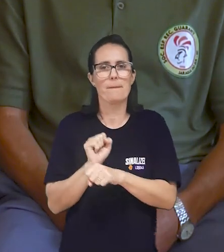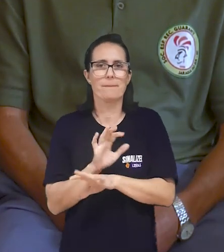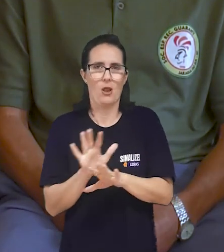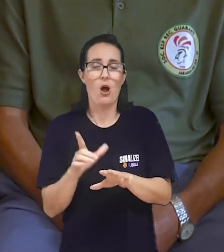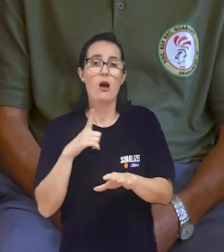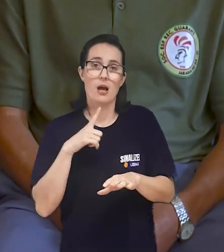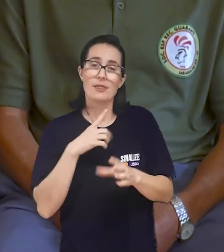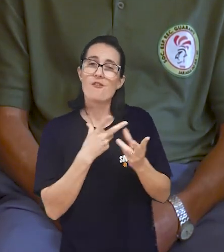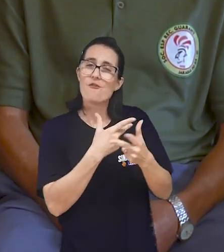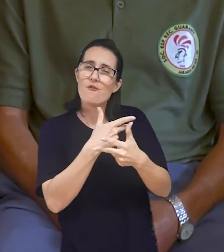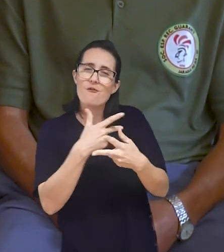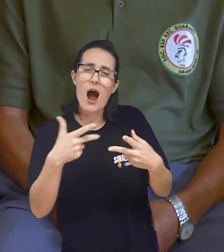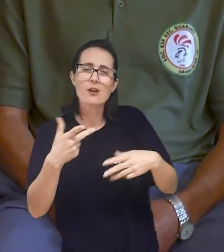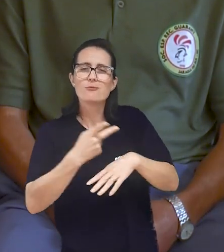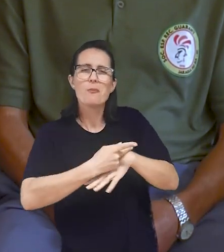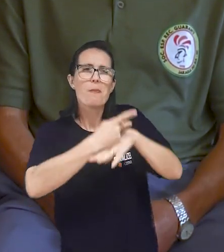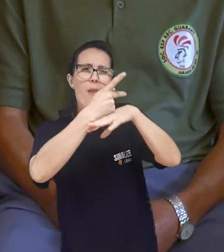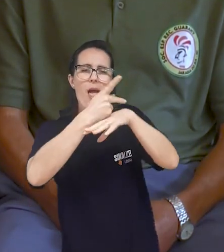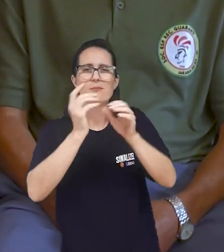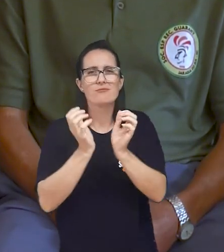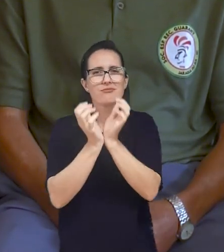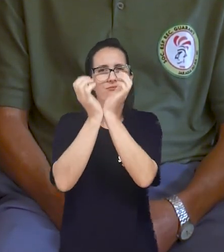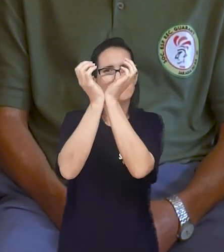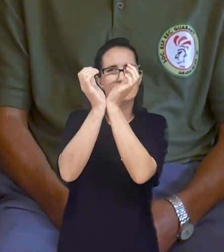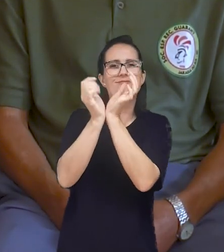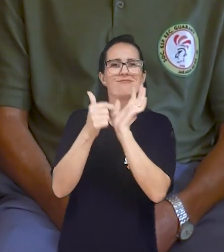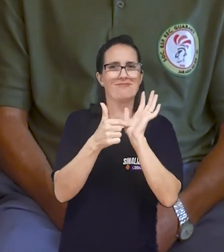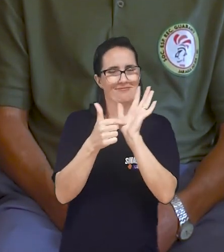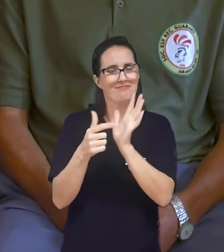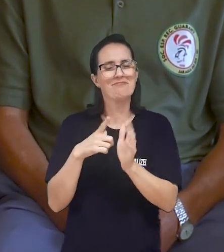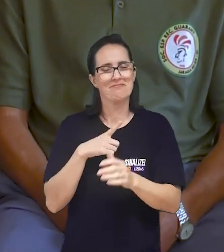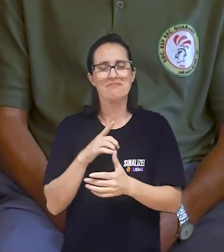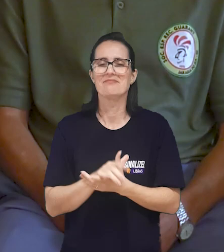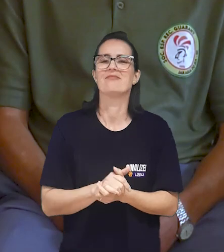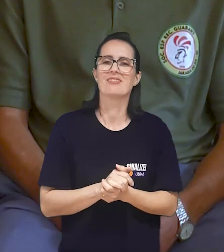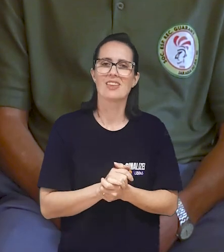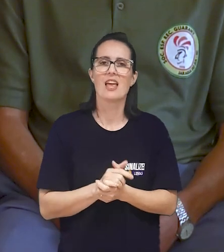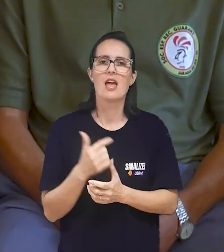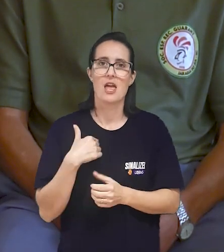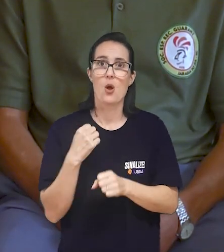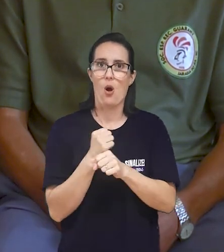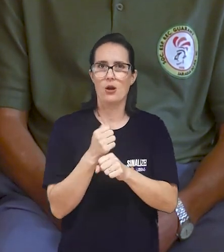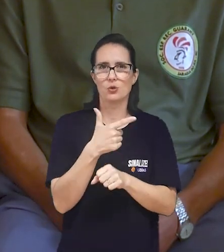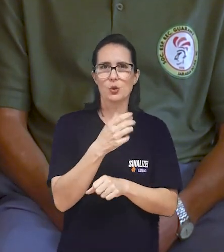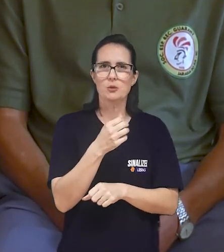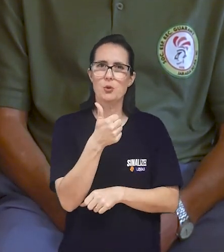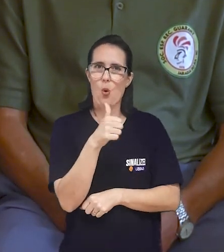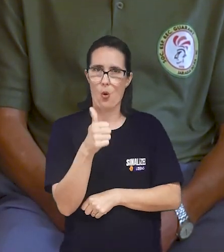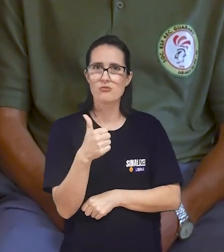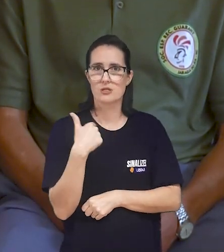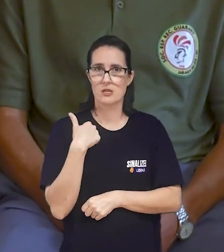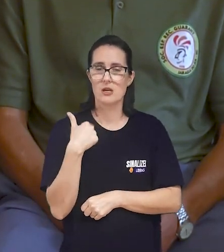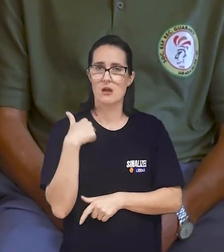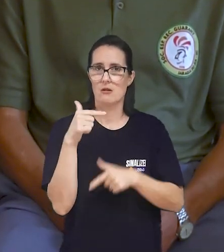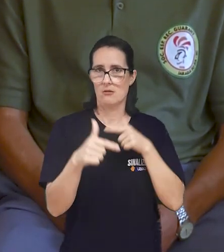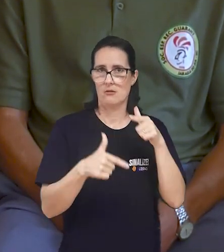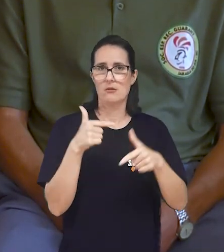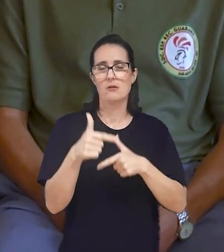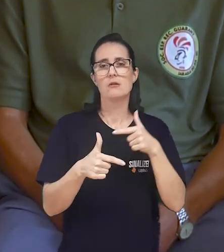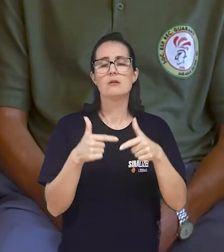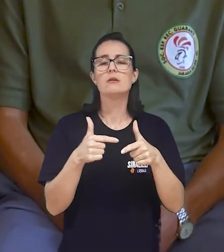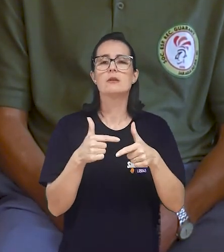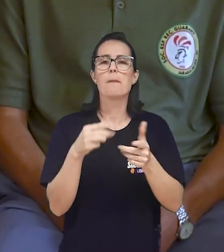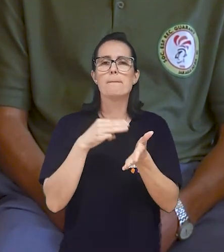troféus aí que representam tudo isso aí também. Até eu, no ano de 2011, quando eu assumi de tesoureiro da